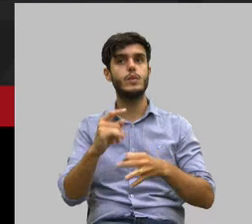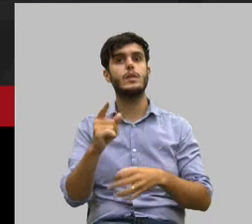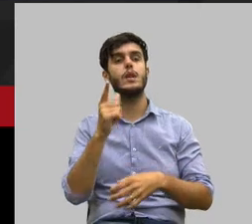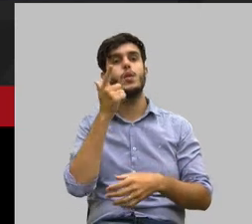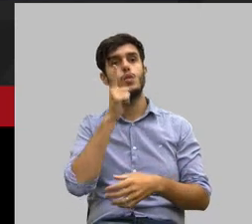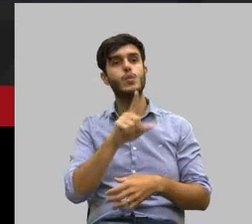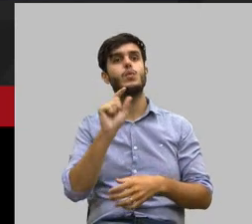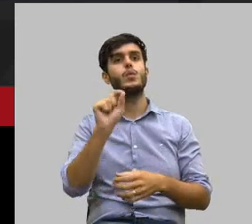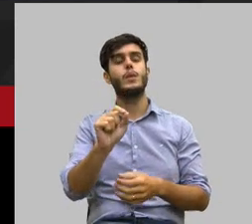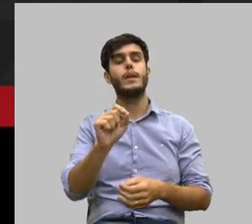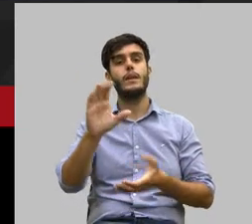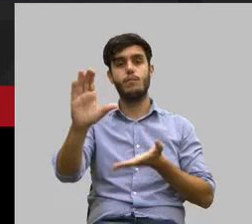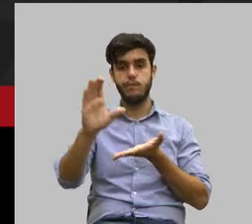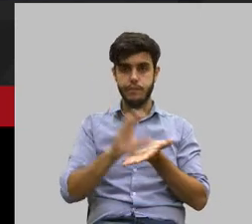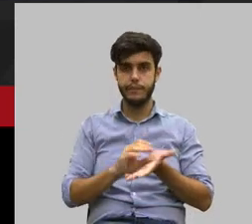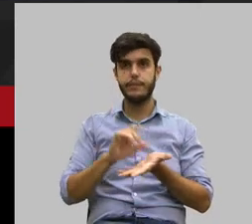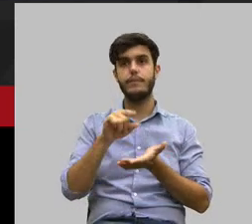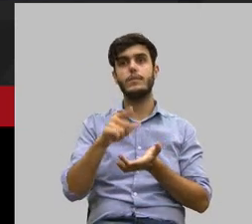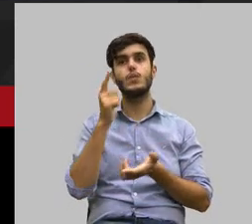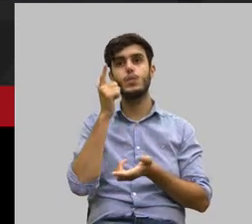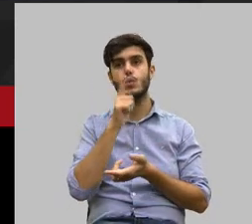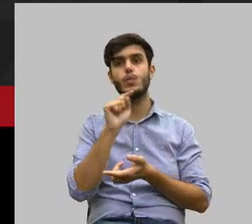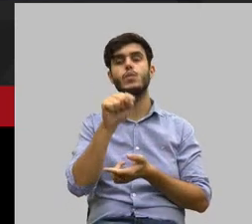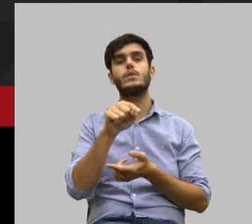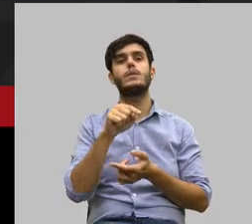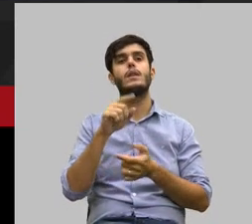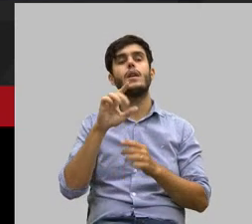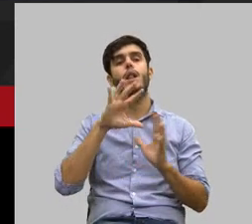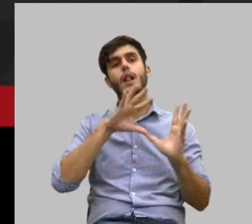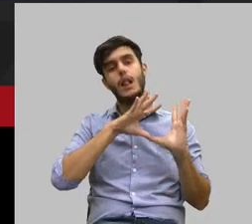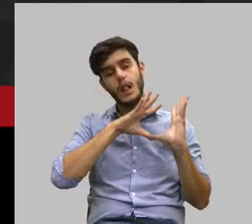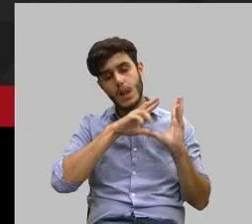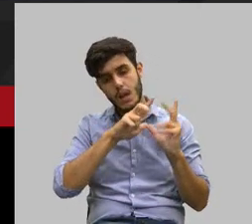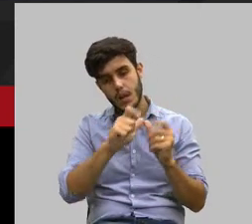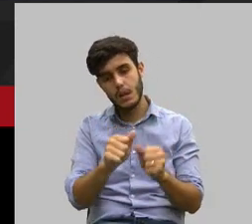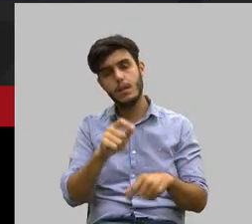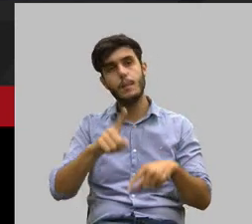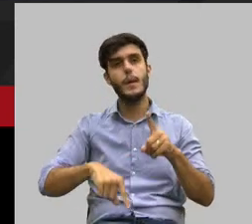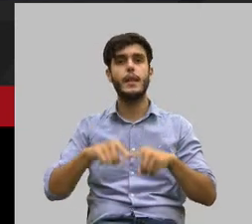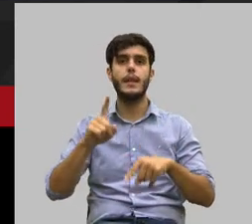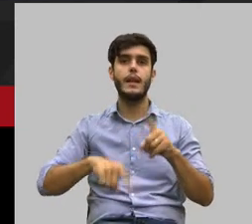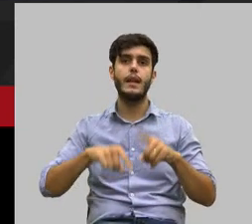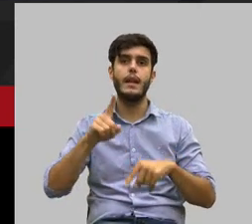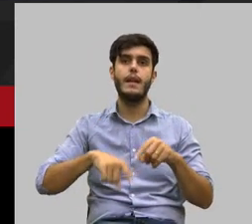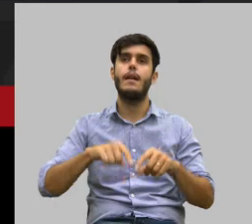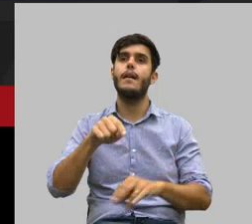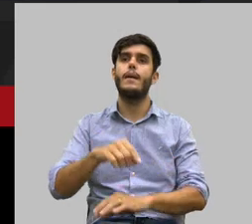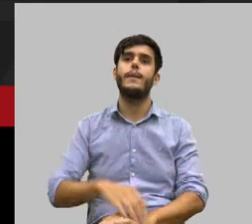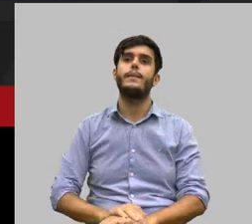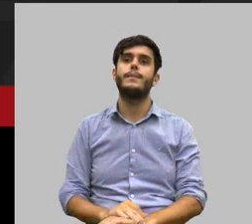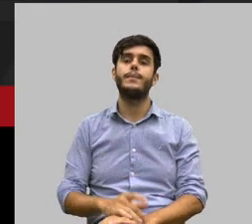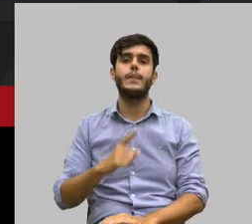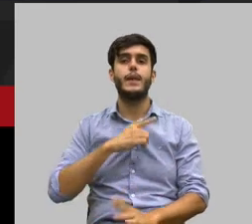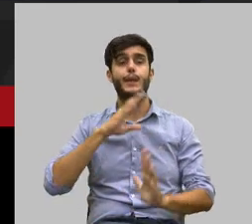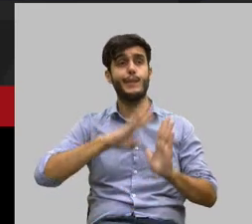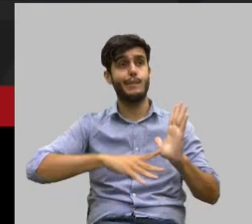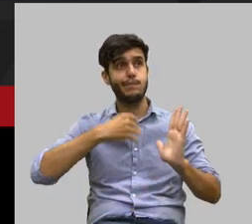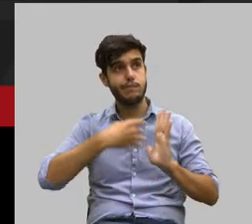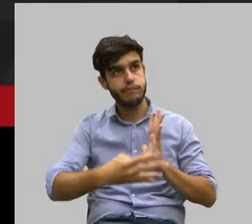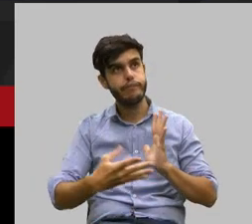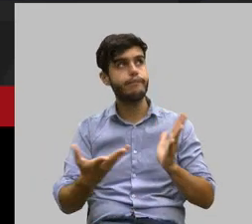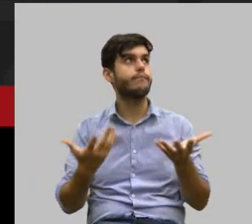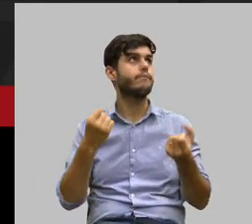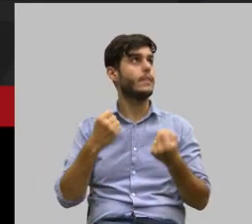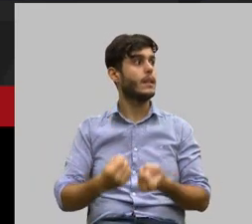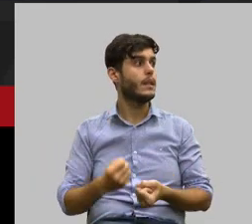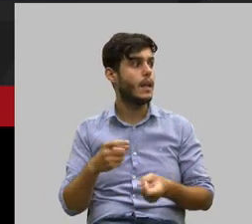necessário eh paraa aquisição de todos os equipamentos então Eh nós temos um cronograma enxuto né aqui